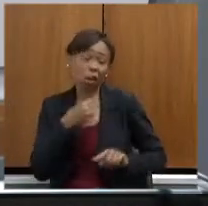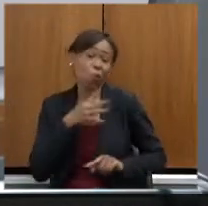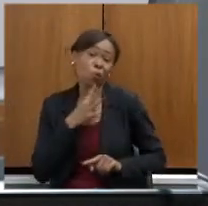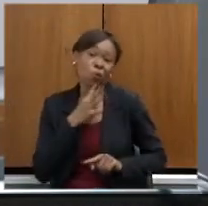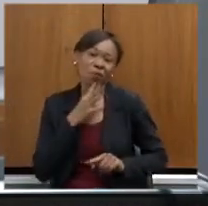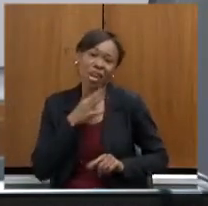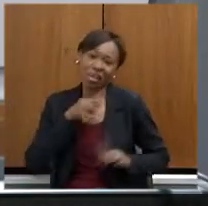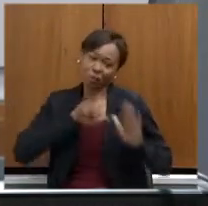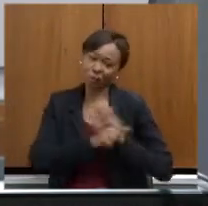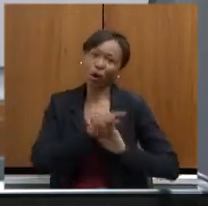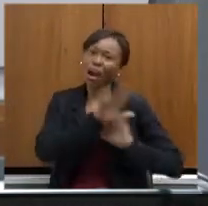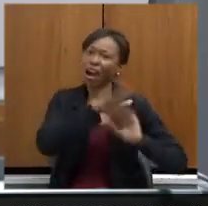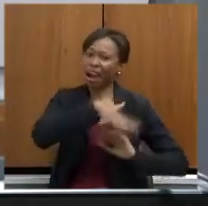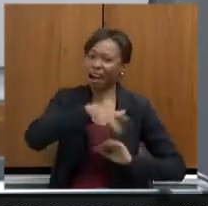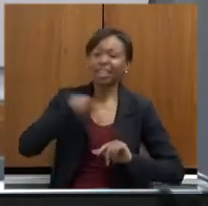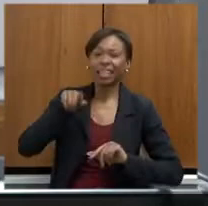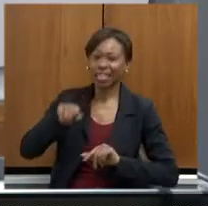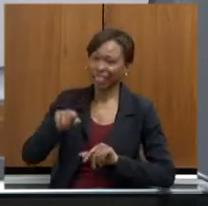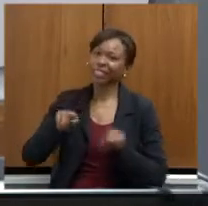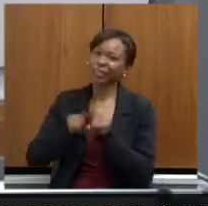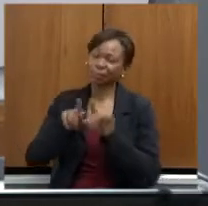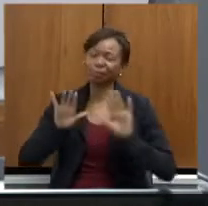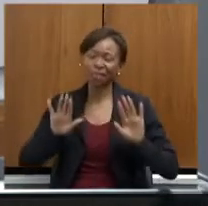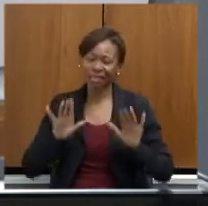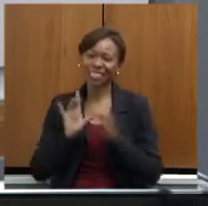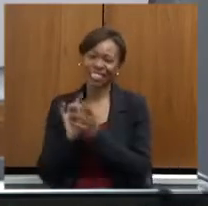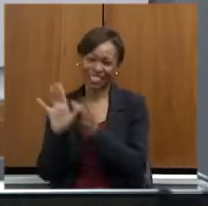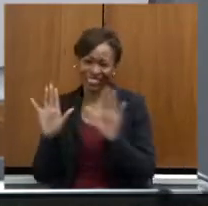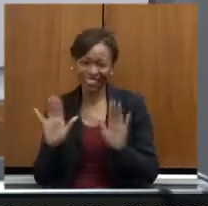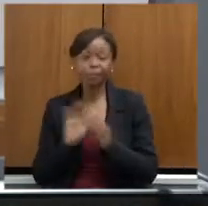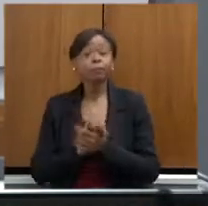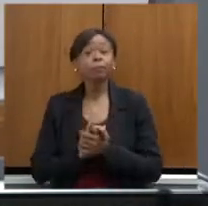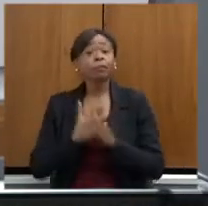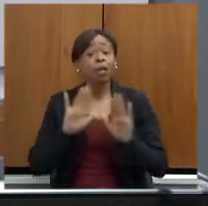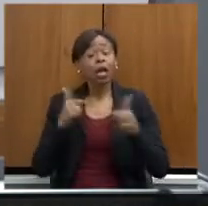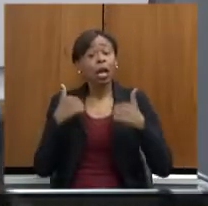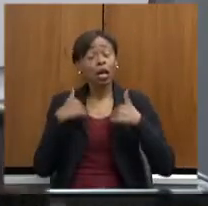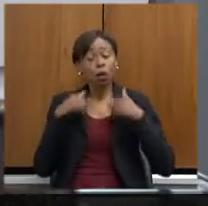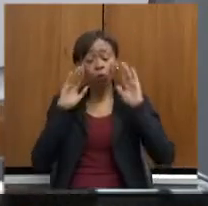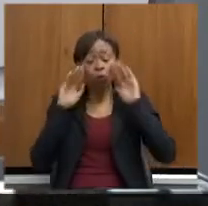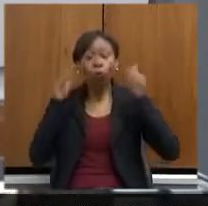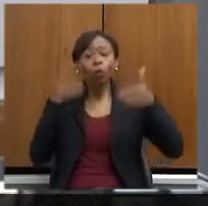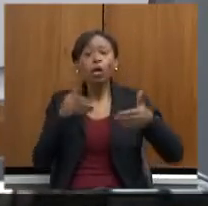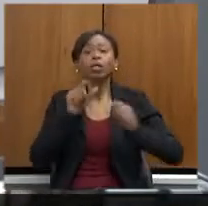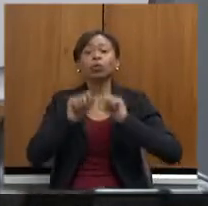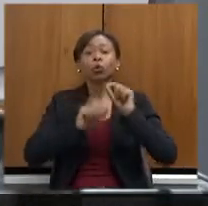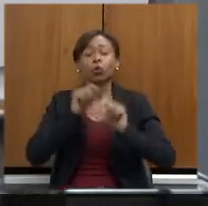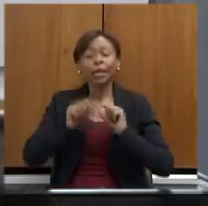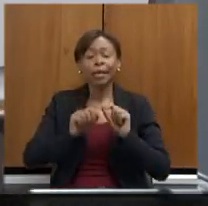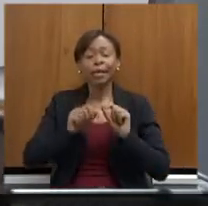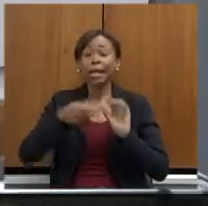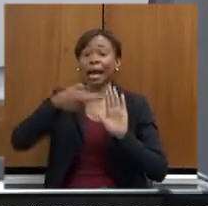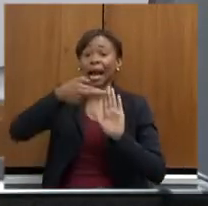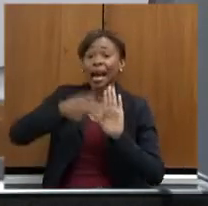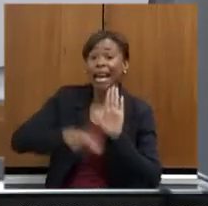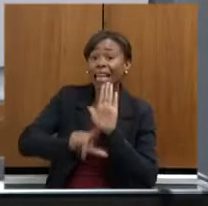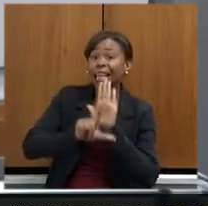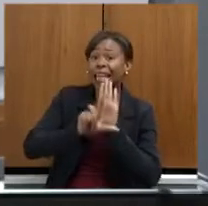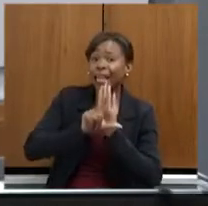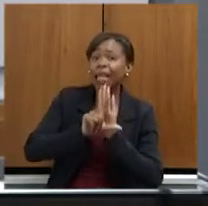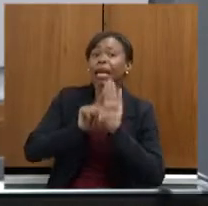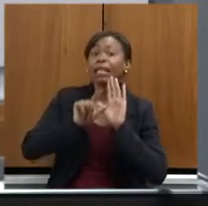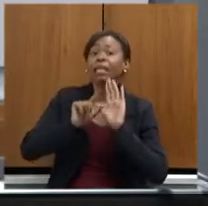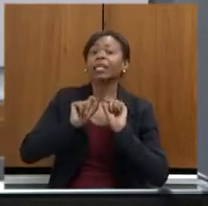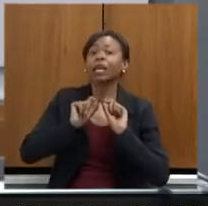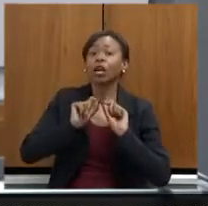especialista em um dos nossos especialista aqui no centro da o secretário eu vou me ater a questão da regularização fundiária nós